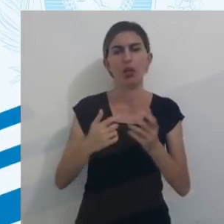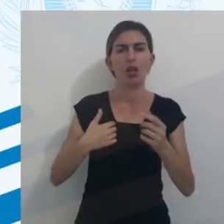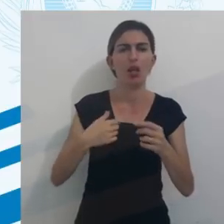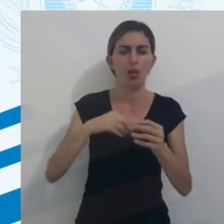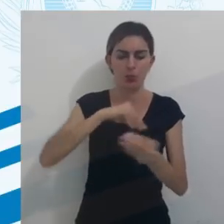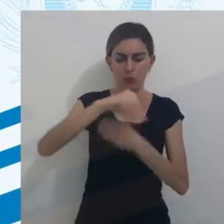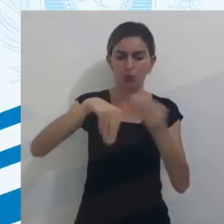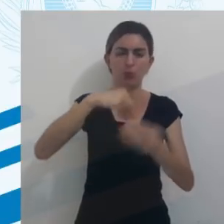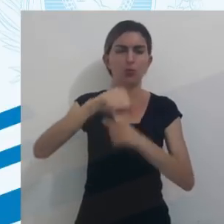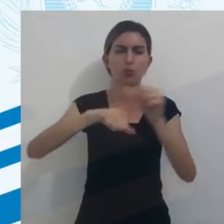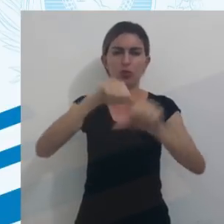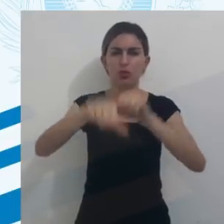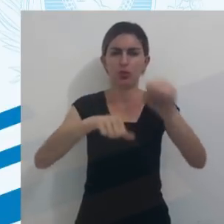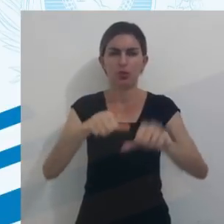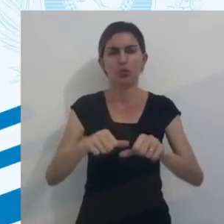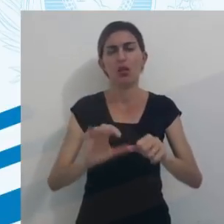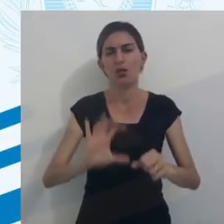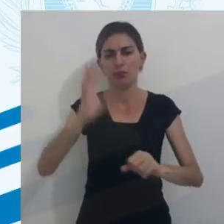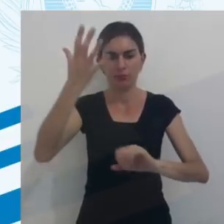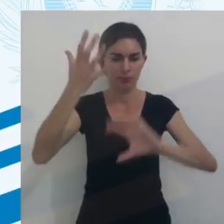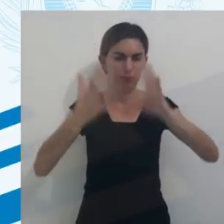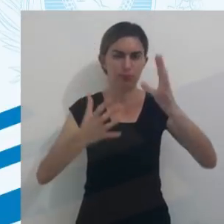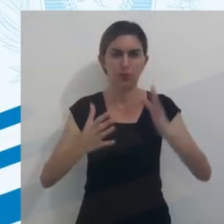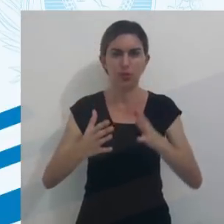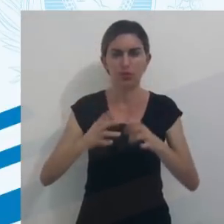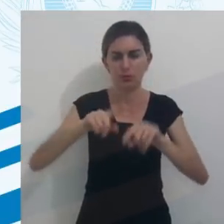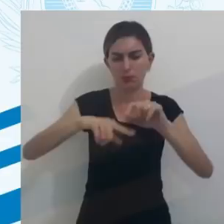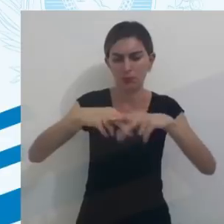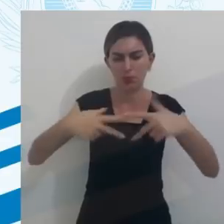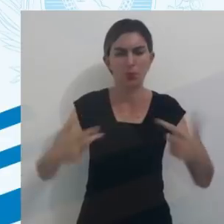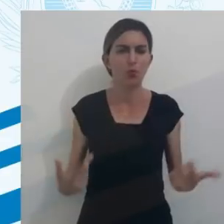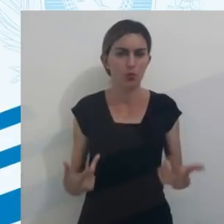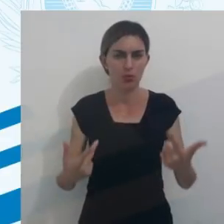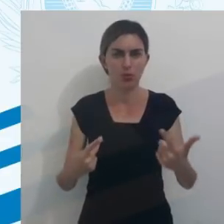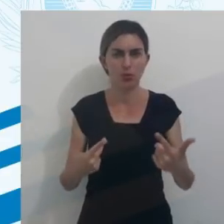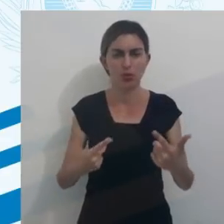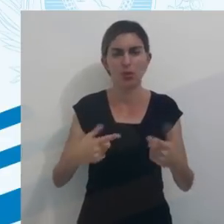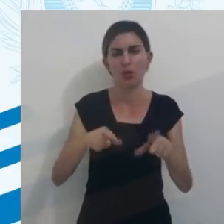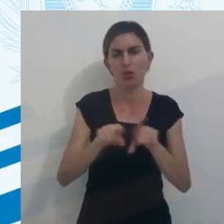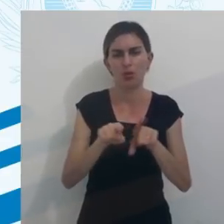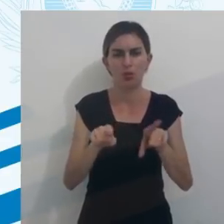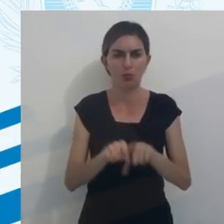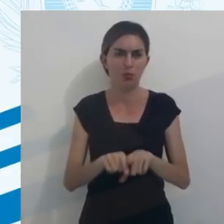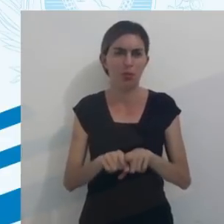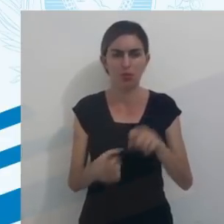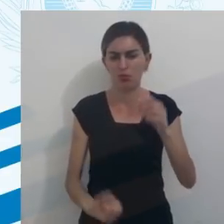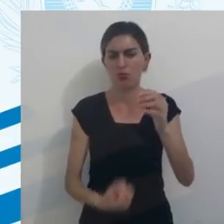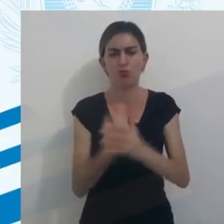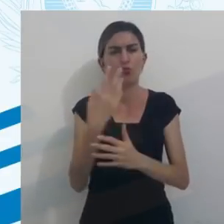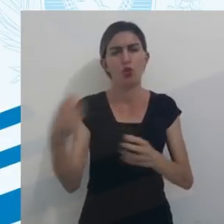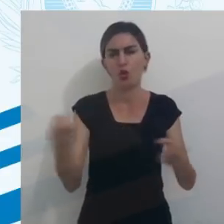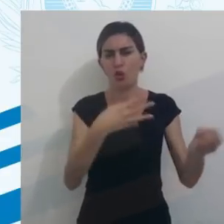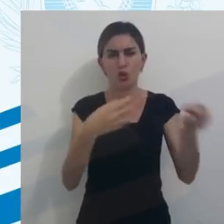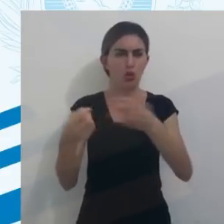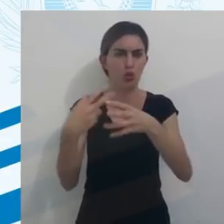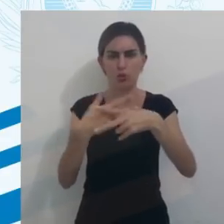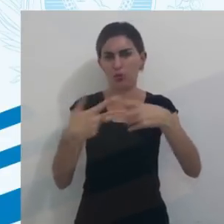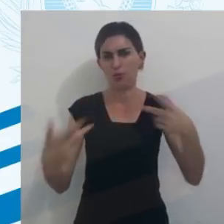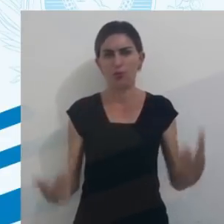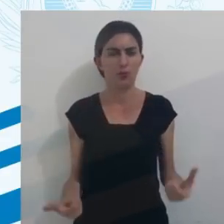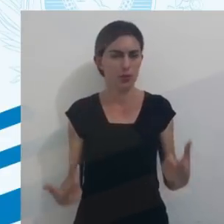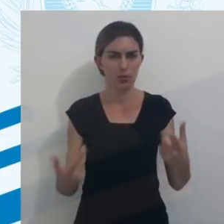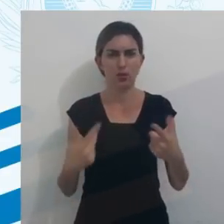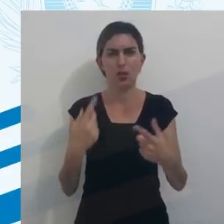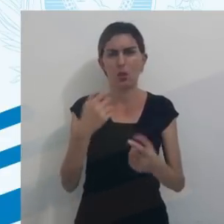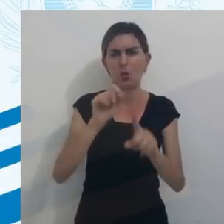são transformações que ocorrem entre substâncias com o surgimento de novos produtos.